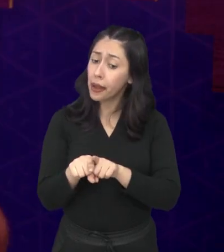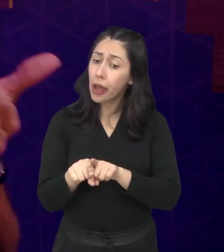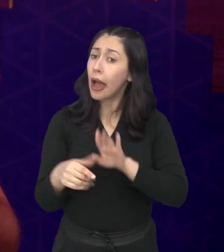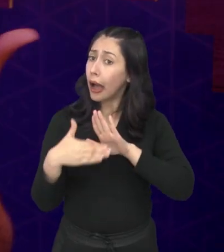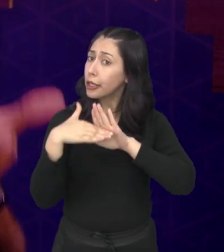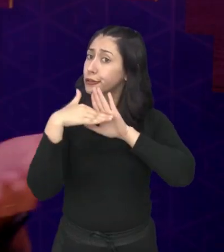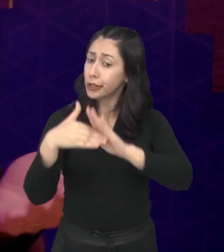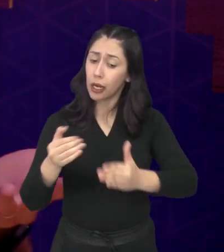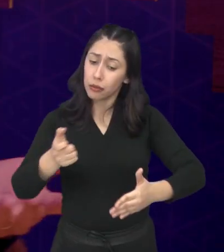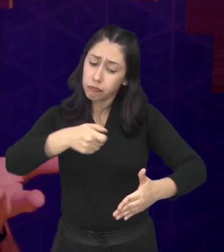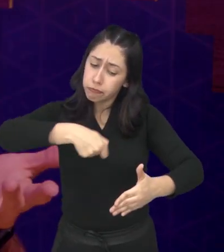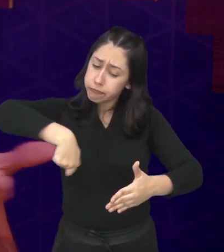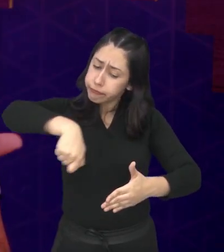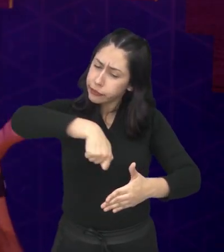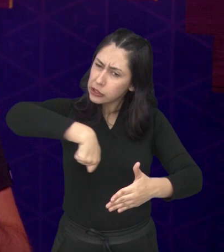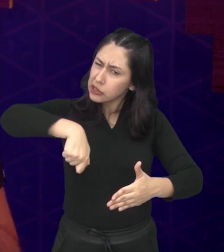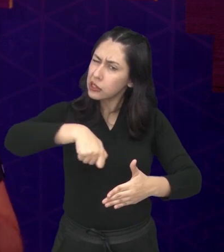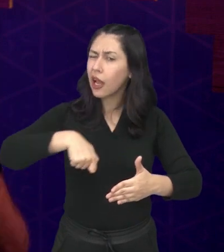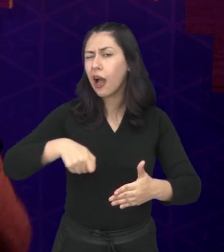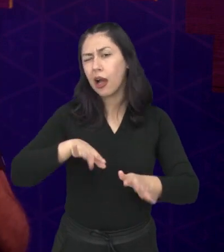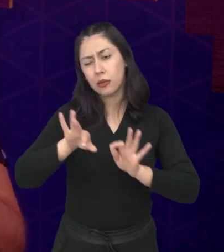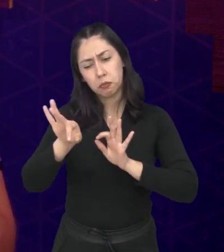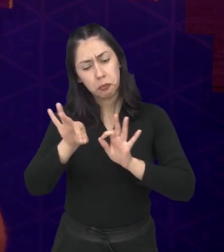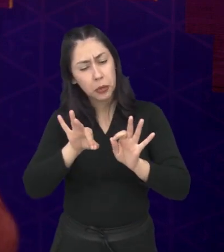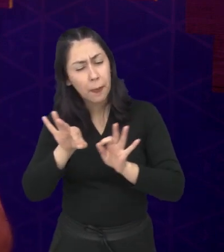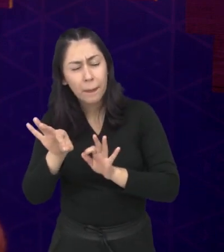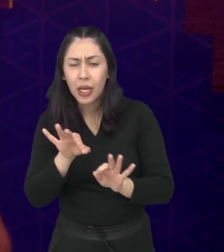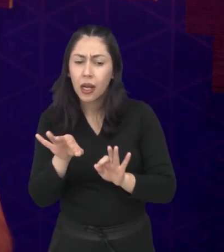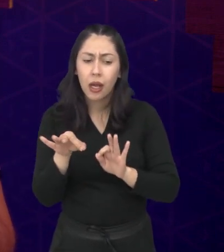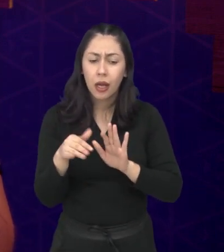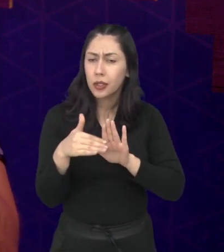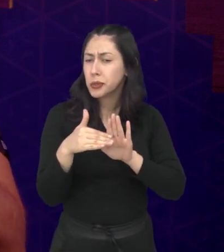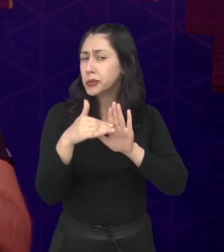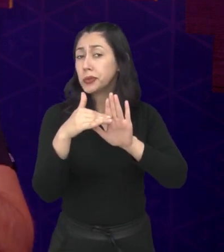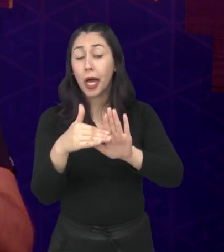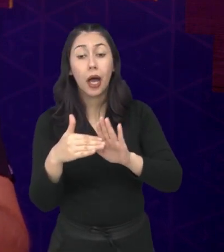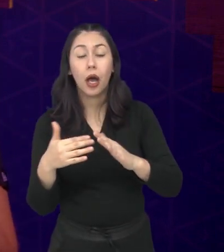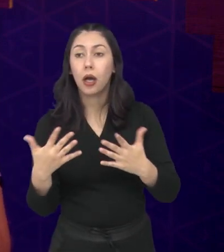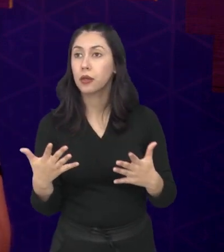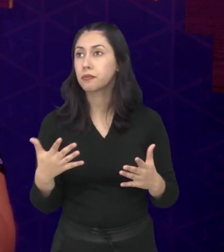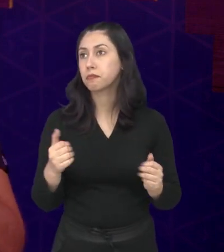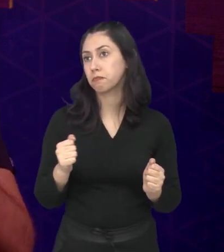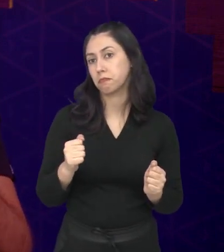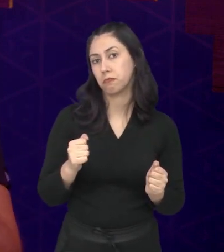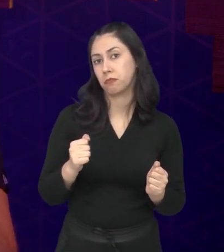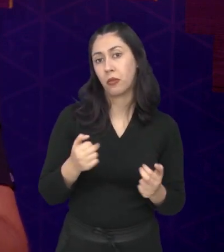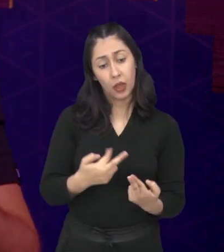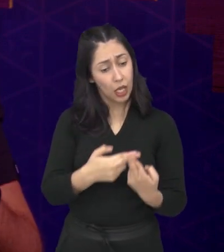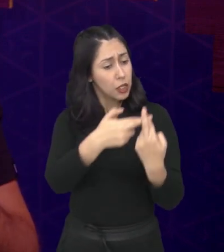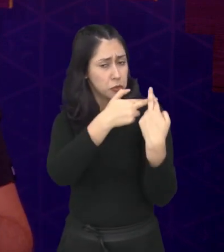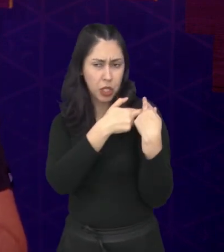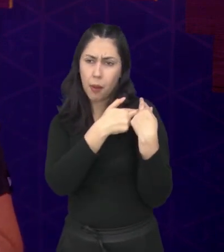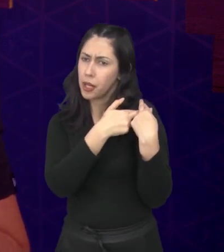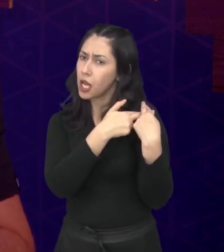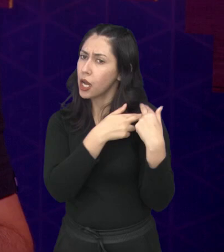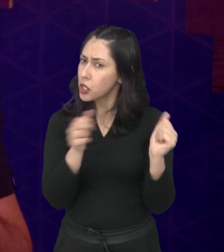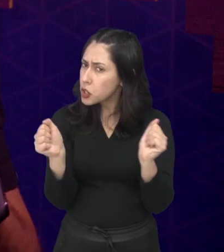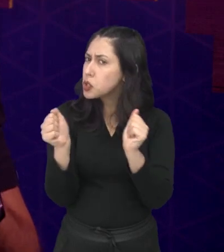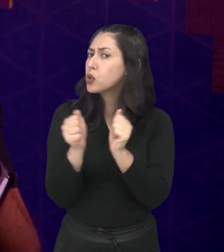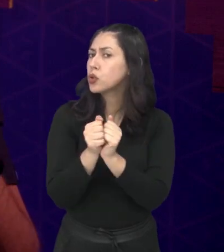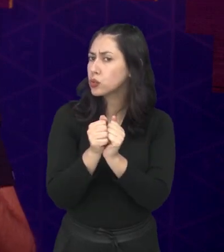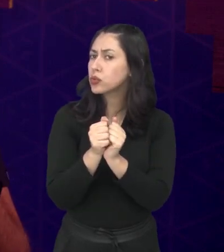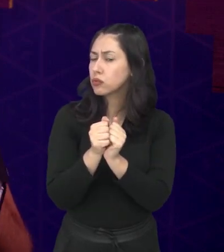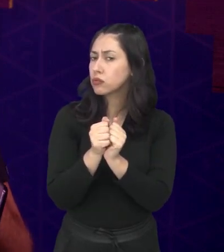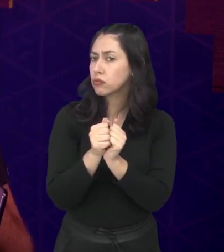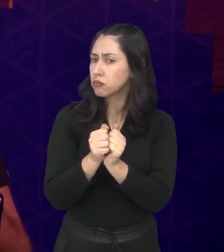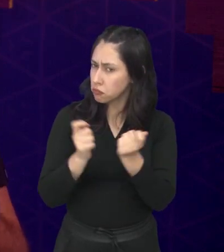você ajudar a fazer a comida. Uhum. Então, se programar ali, ajudar, sabe? Dividir com alguém ali, pá.